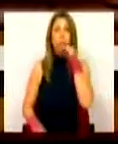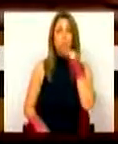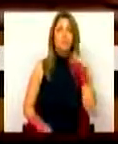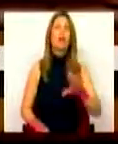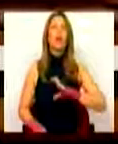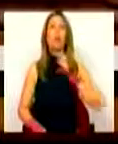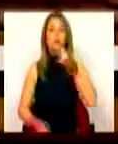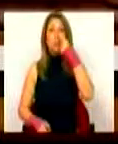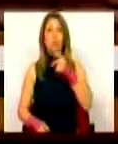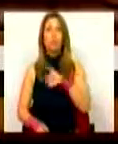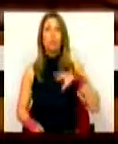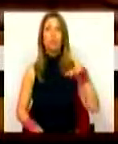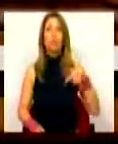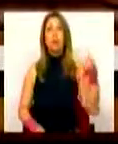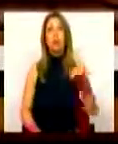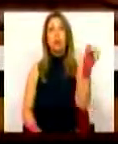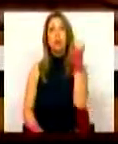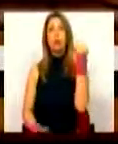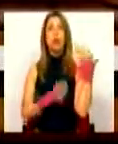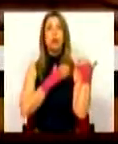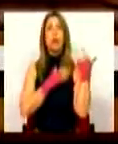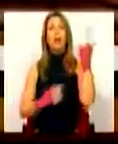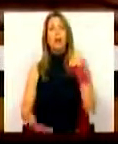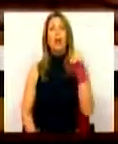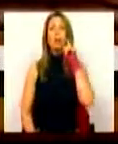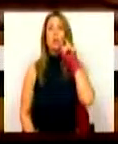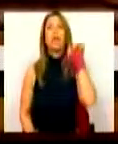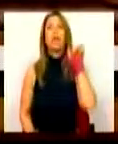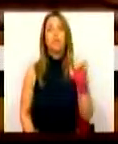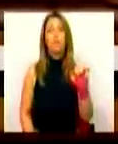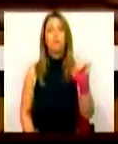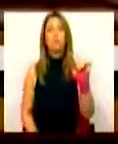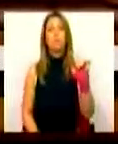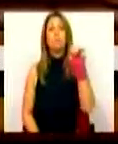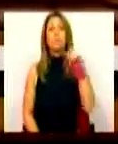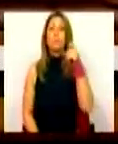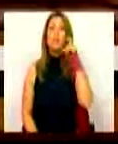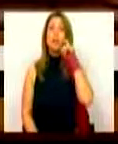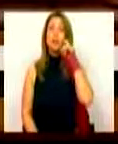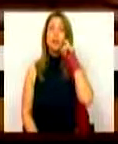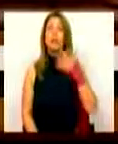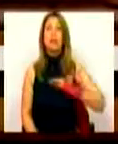nas instituições responsáveis pela sua segurança e pela defesa dos